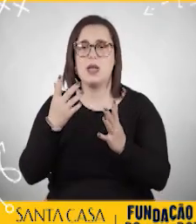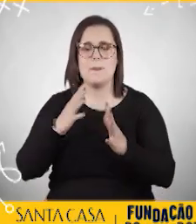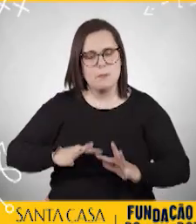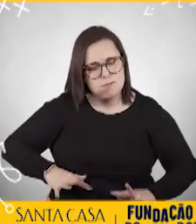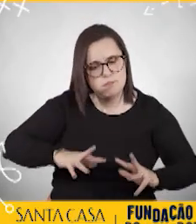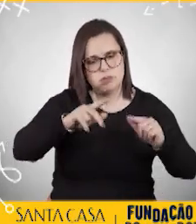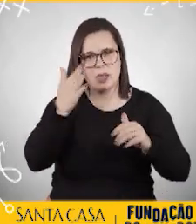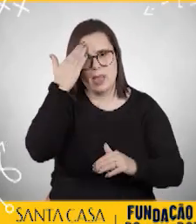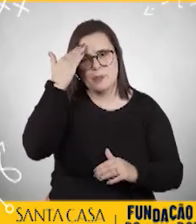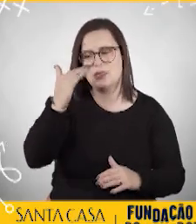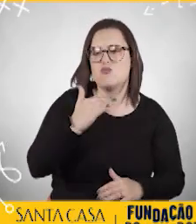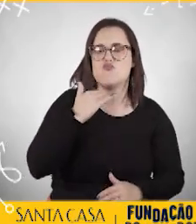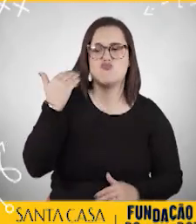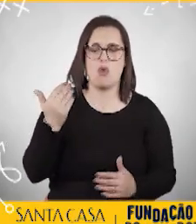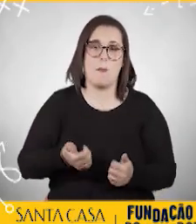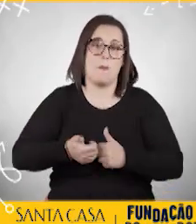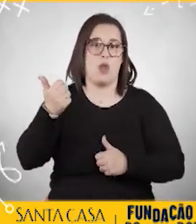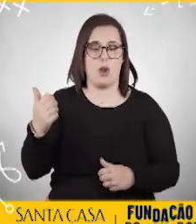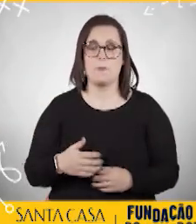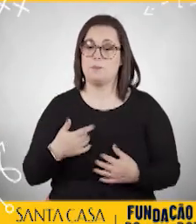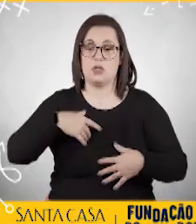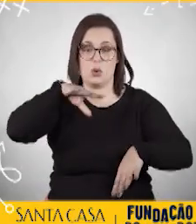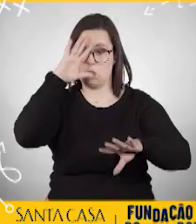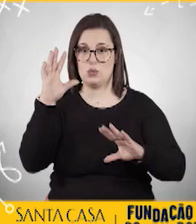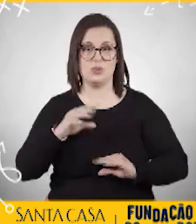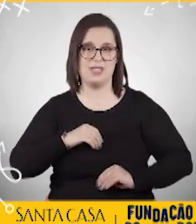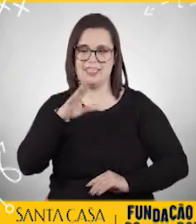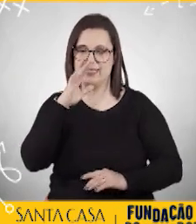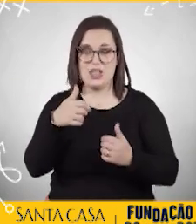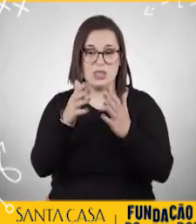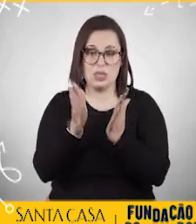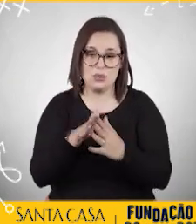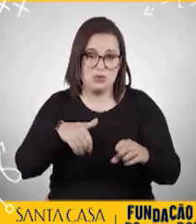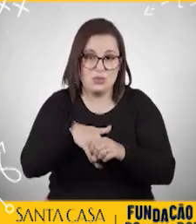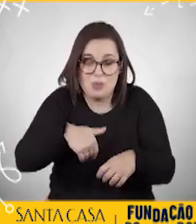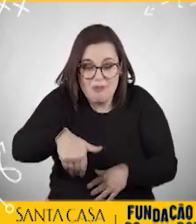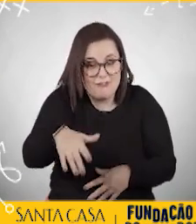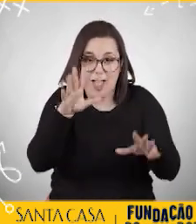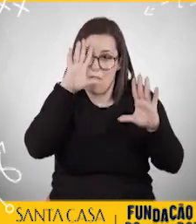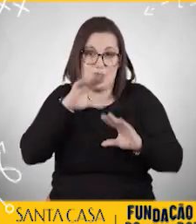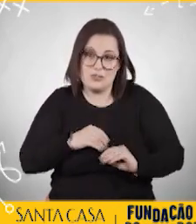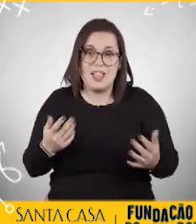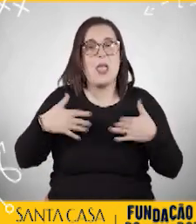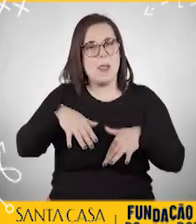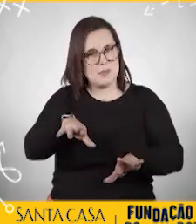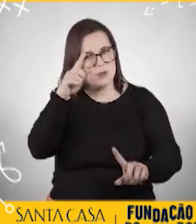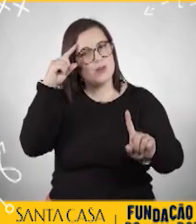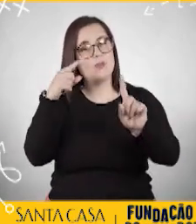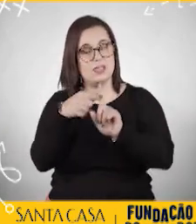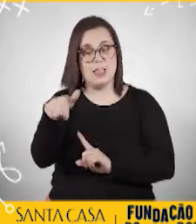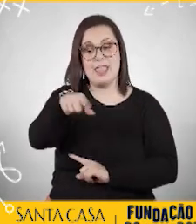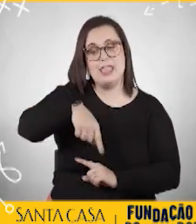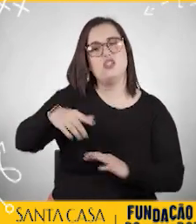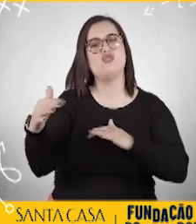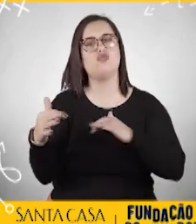que cresçam e desenvolvam as suas capacidades da melhor maneira. Não sei, né, se todos vão ser jogadores de futebol ou não, mas o intuito é